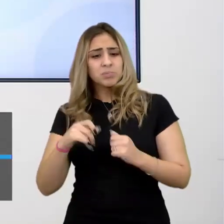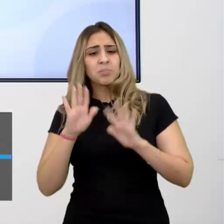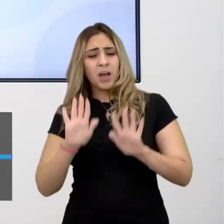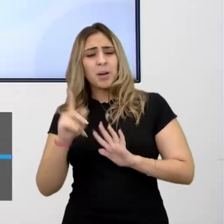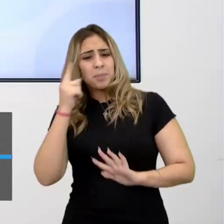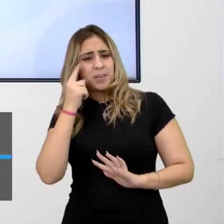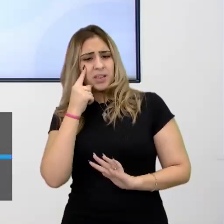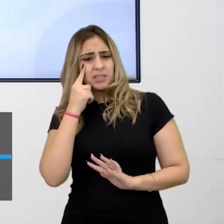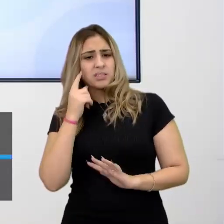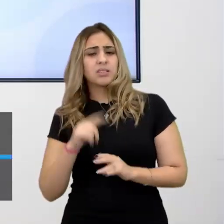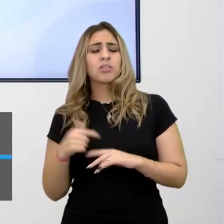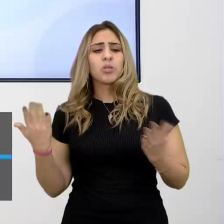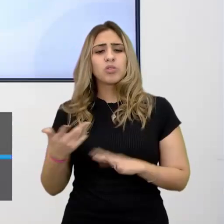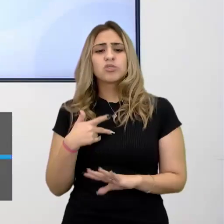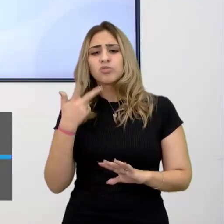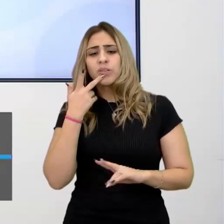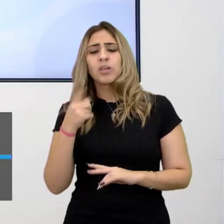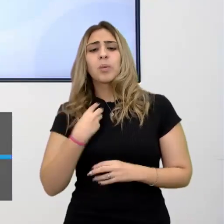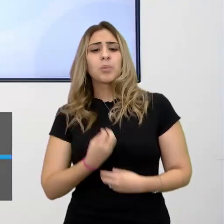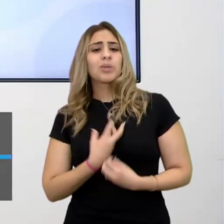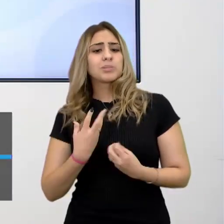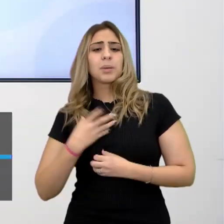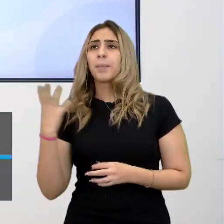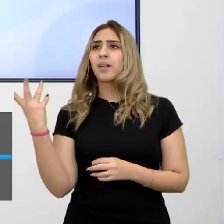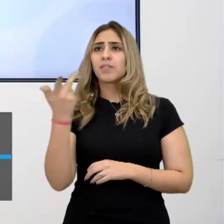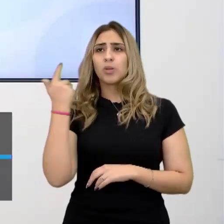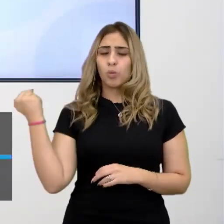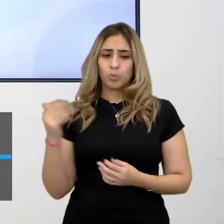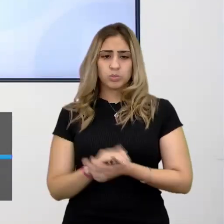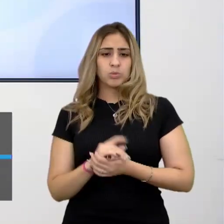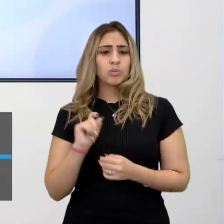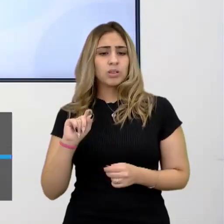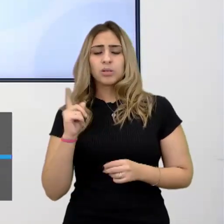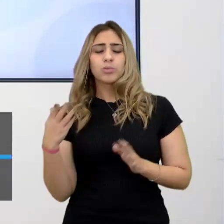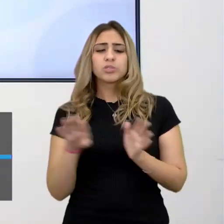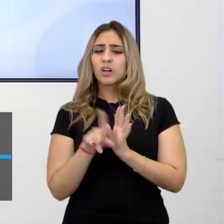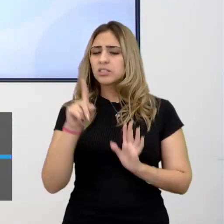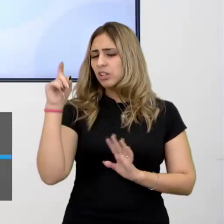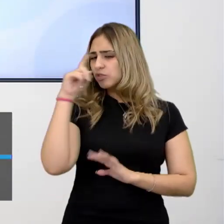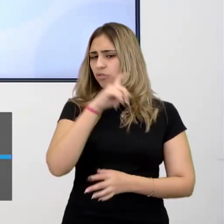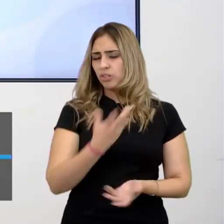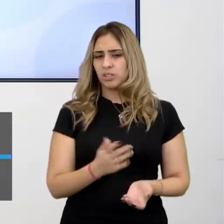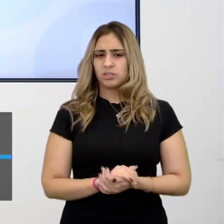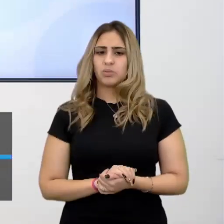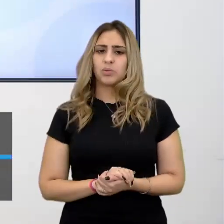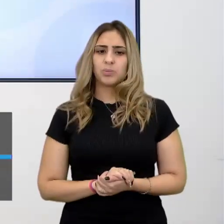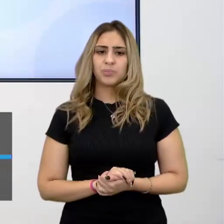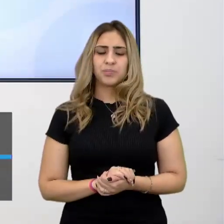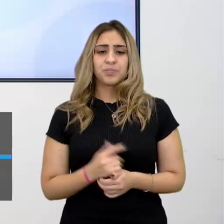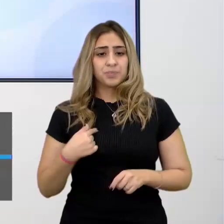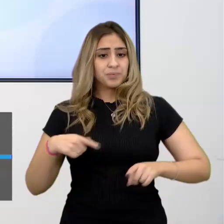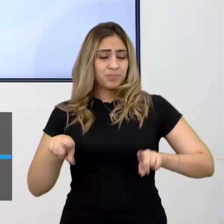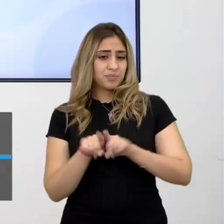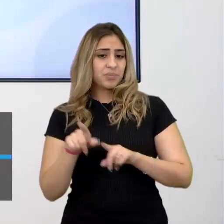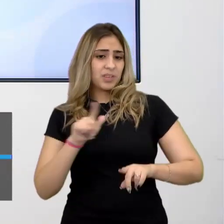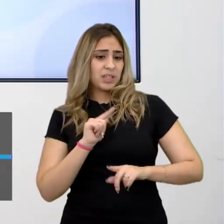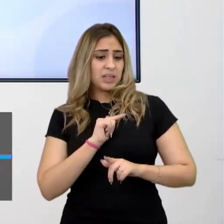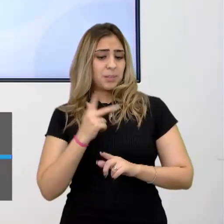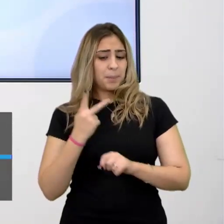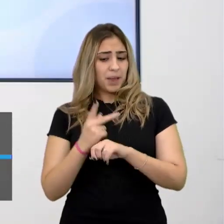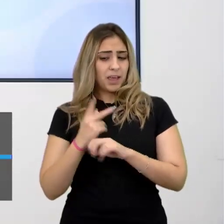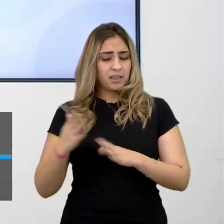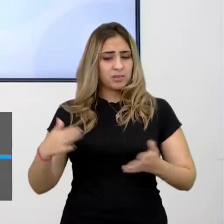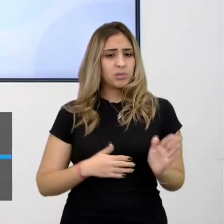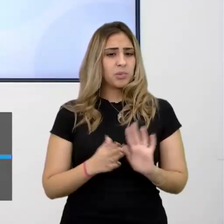pensar. Hoje falaremos de um poema maravilhoso, espetacular, que não chega a ser difícil, tá? Mas que tem algumas pedras no